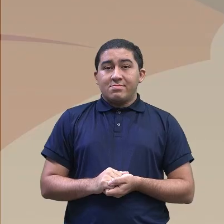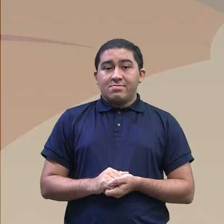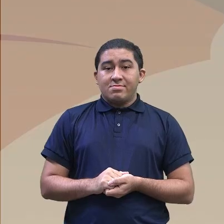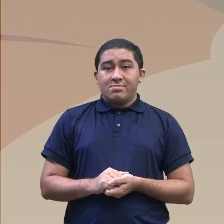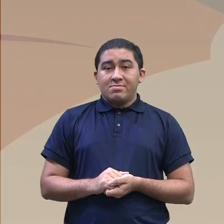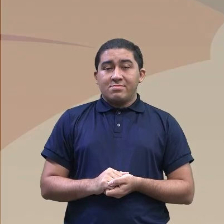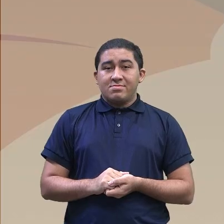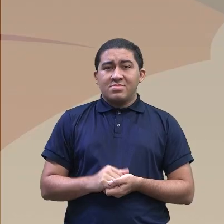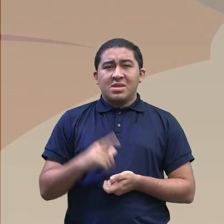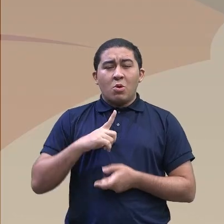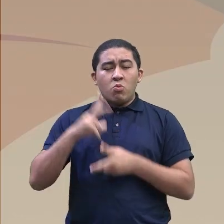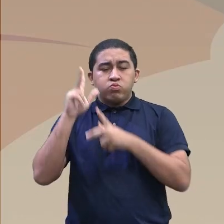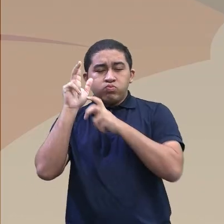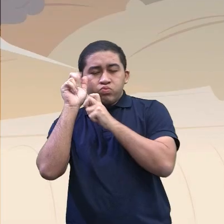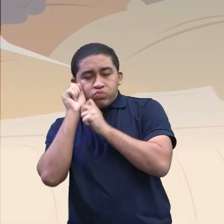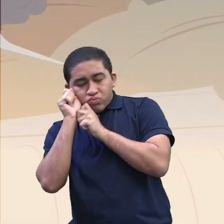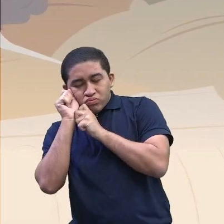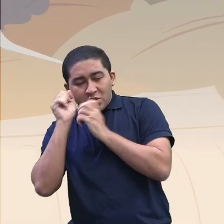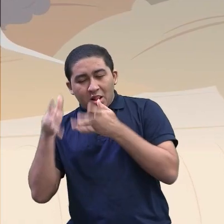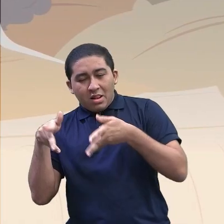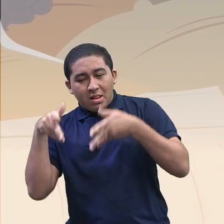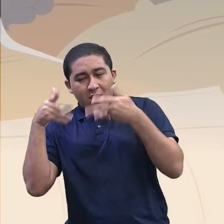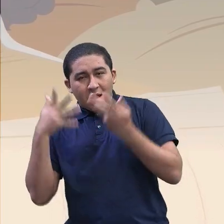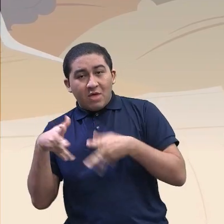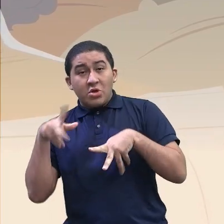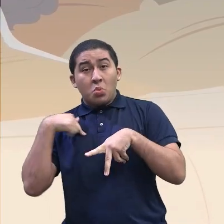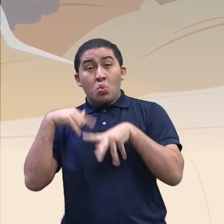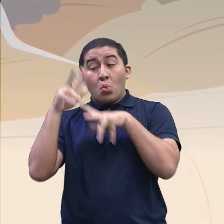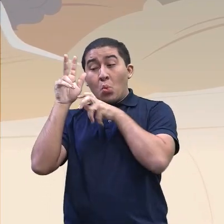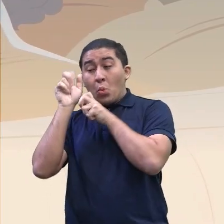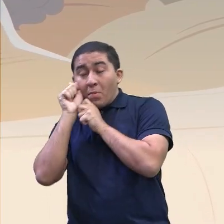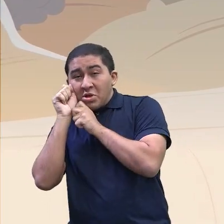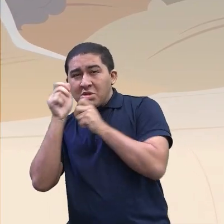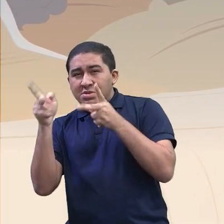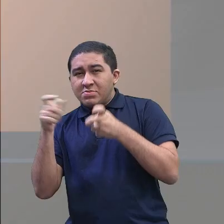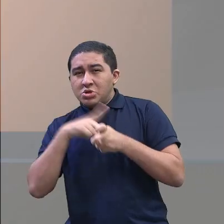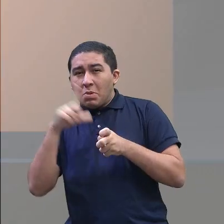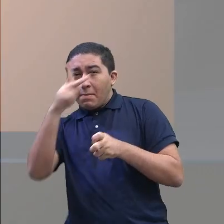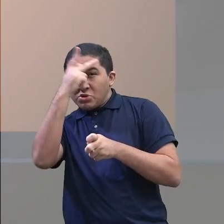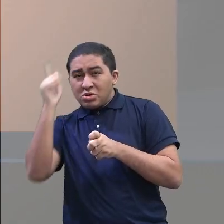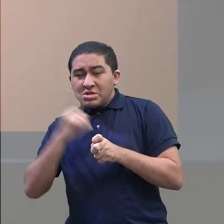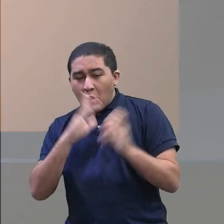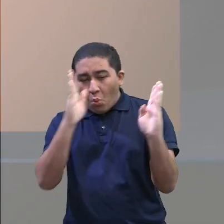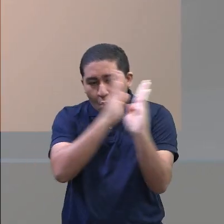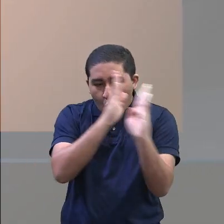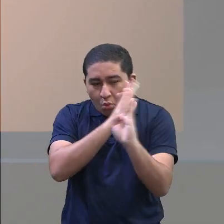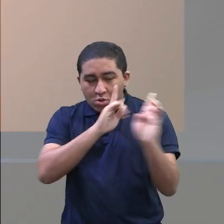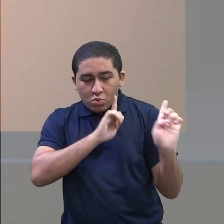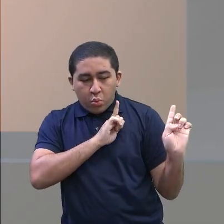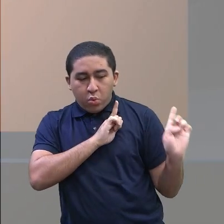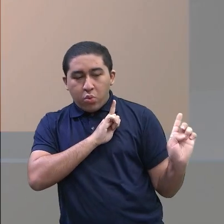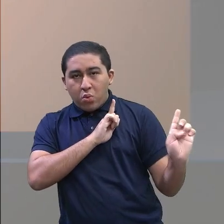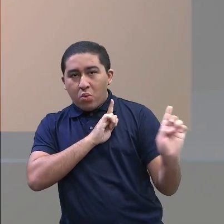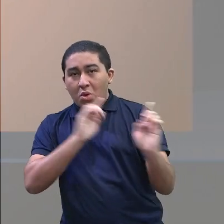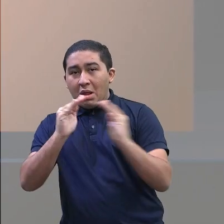Eu tenho sono muito leve e numa noite dessas eu notei que havia alguém andando sorrateiramente no meu quintal.